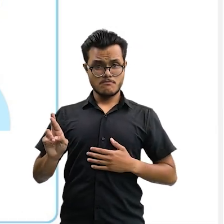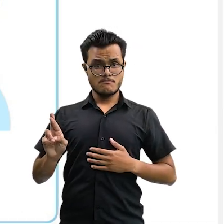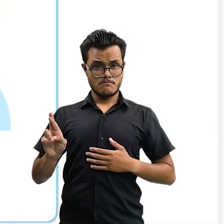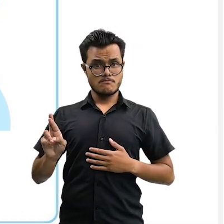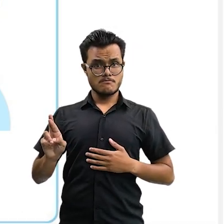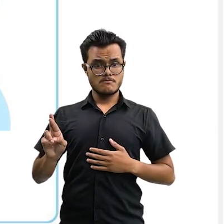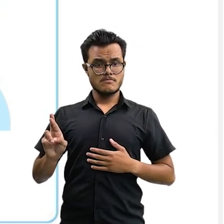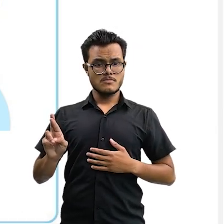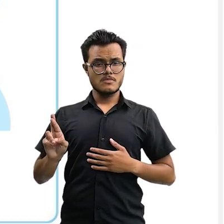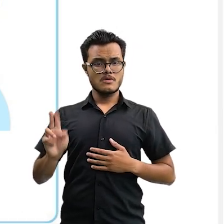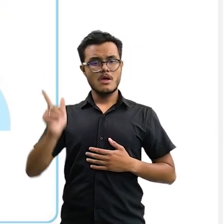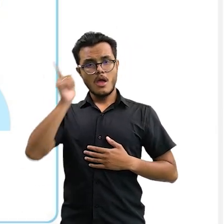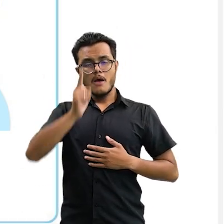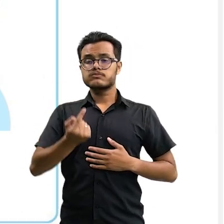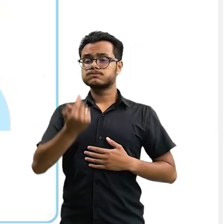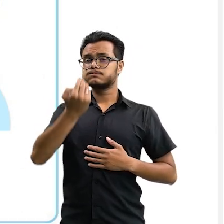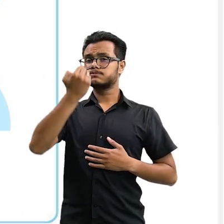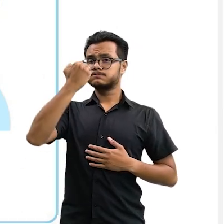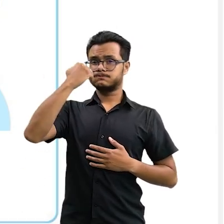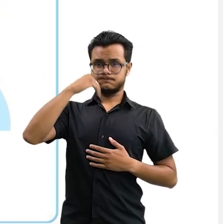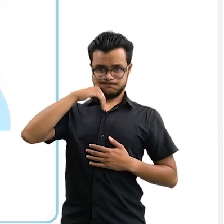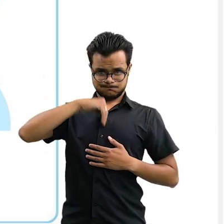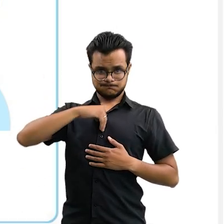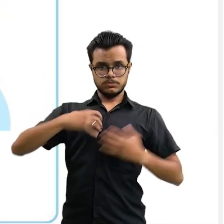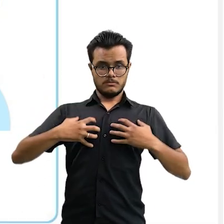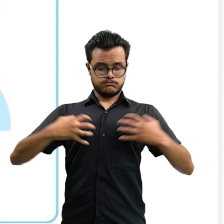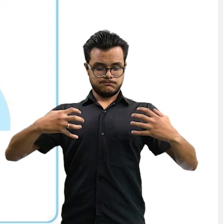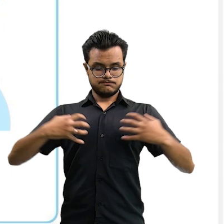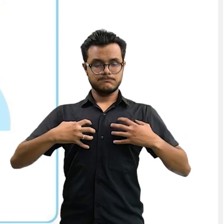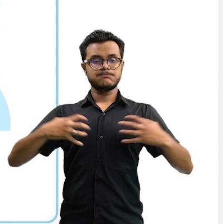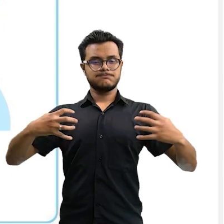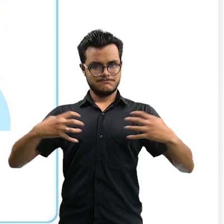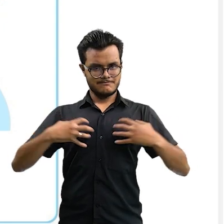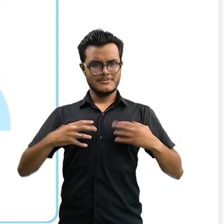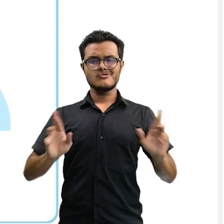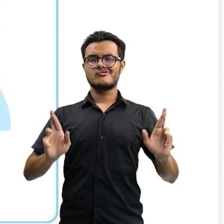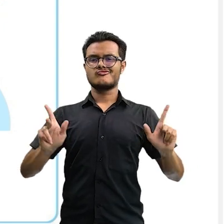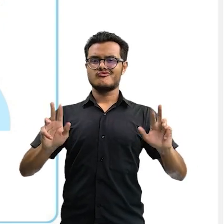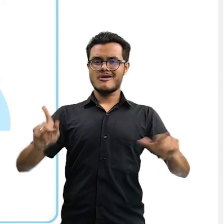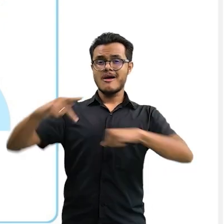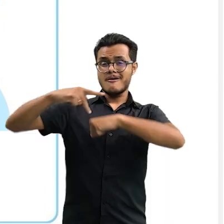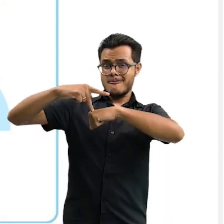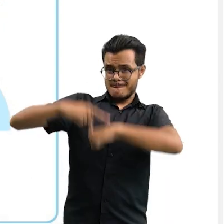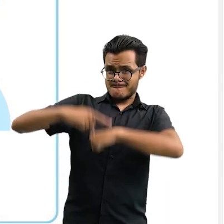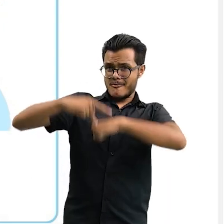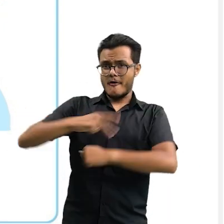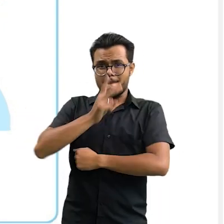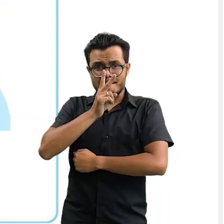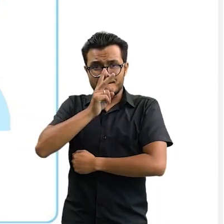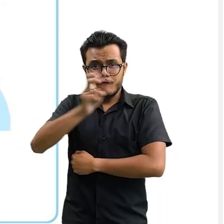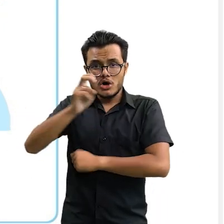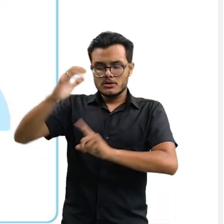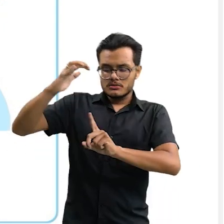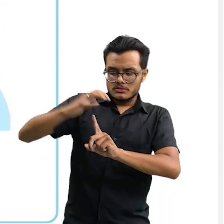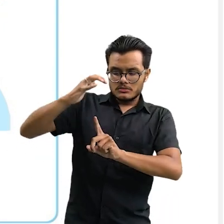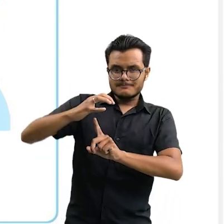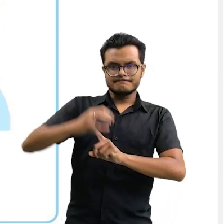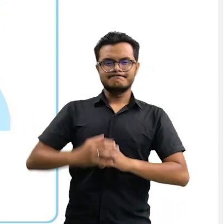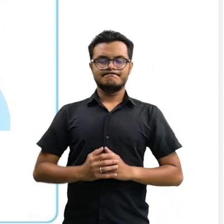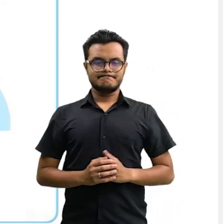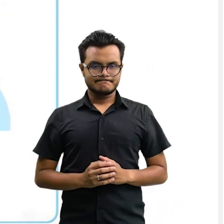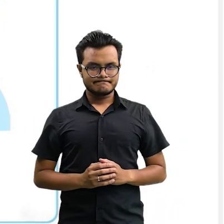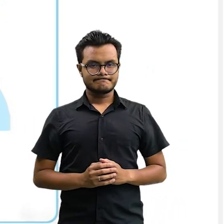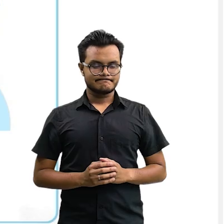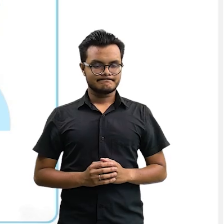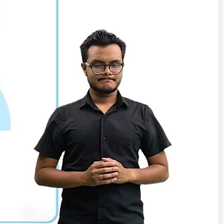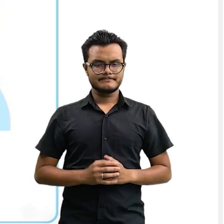a entrar no teu pulmão por diferença de pressão, beleza?